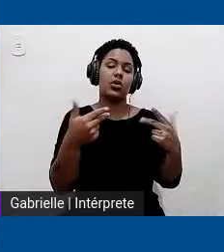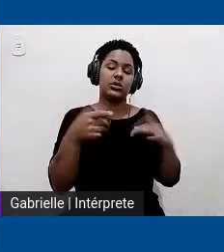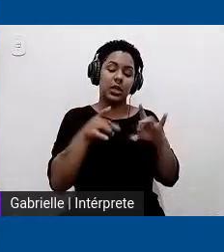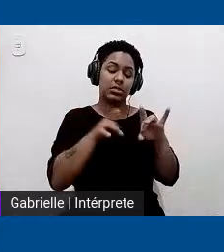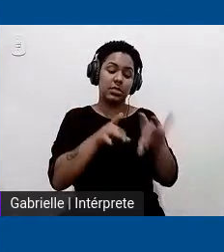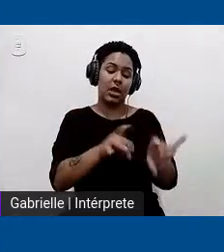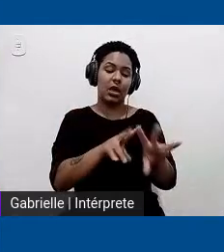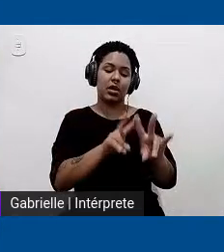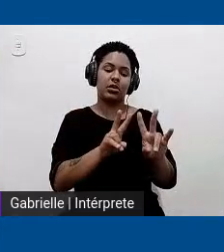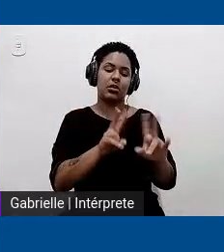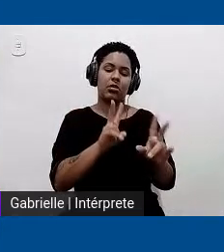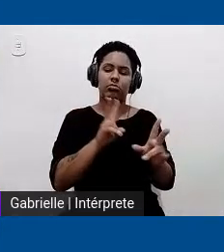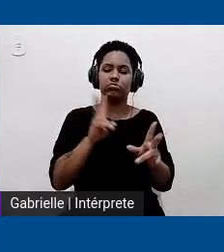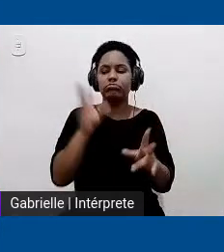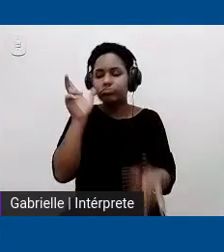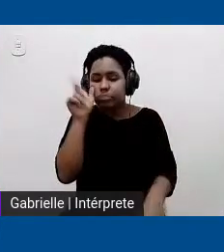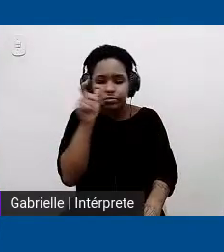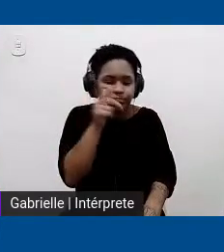sobre fórmulas de